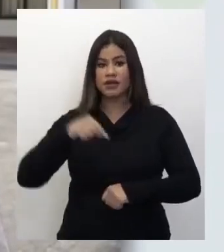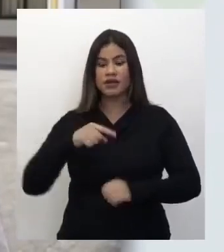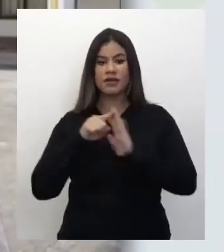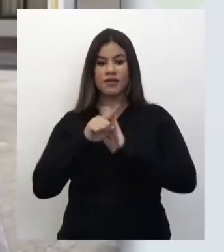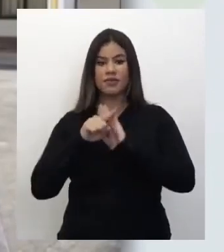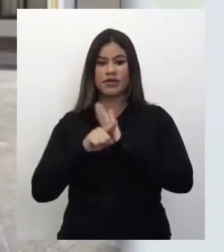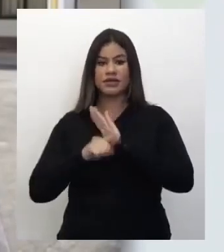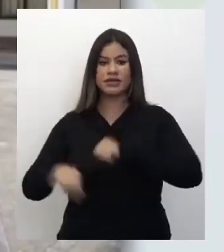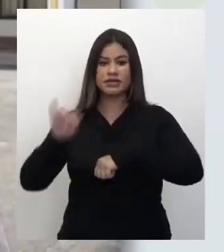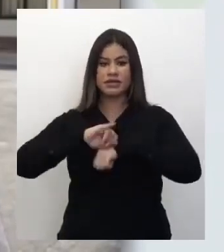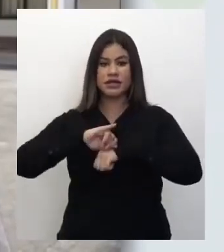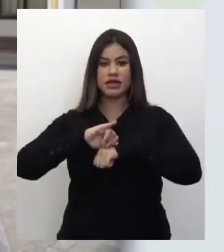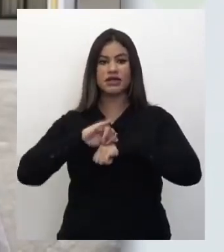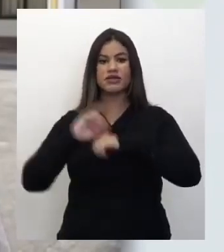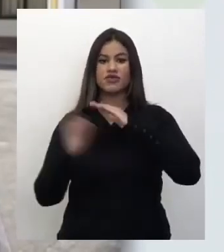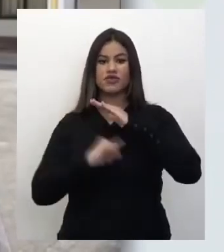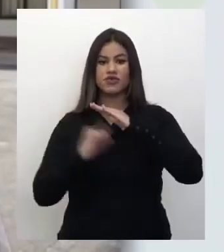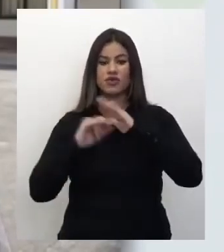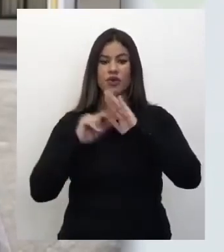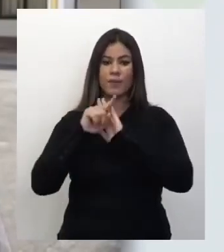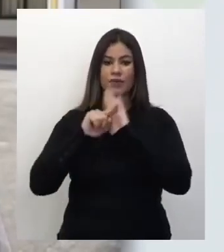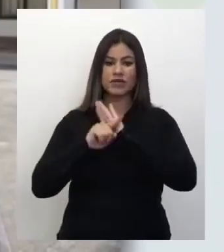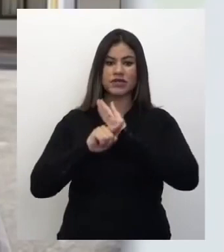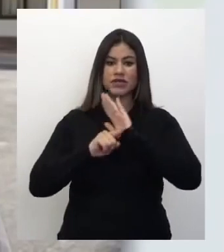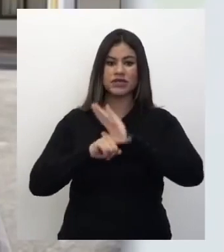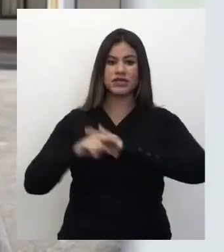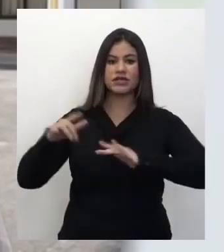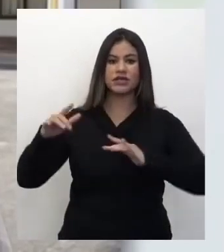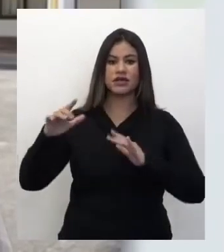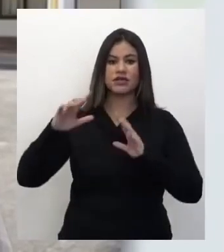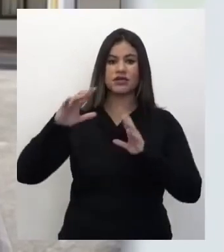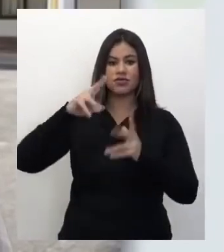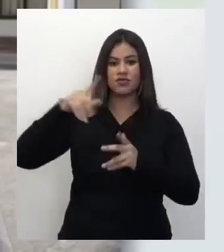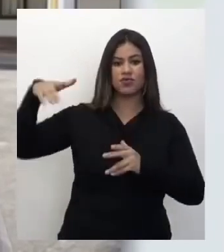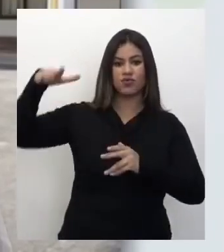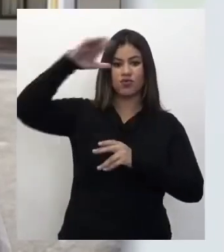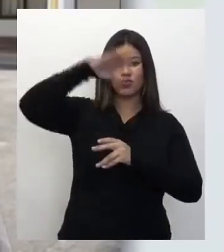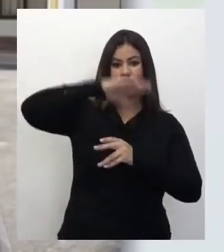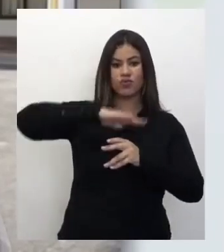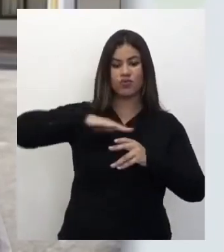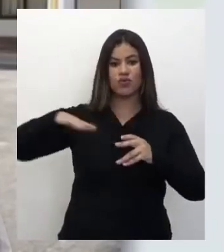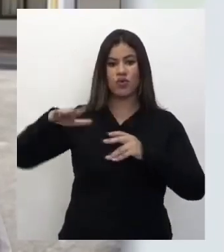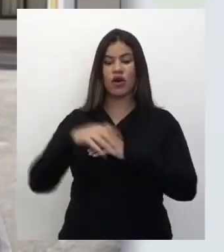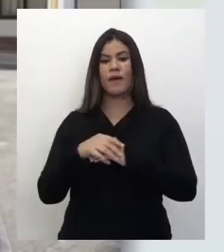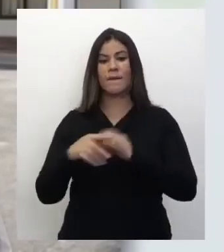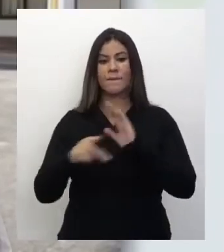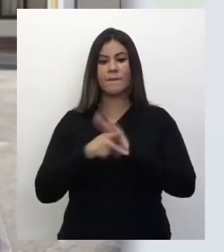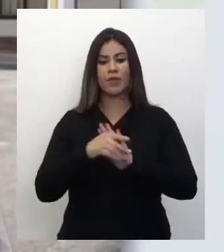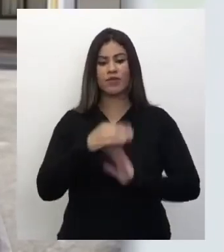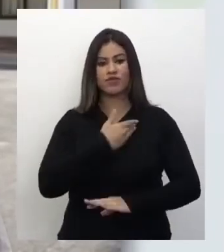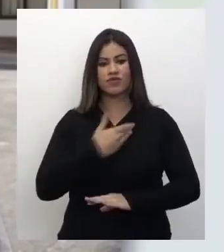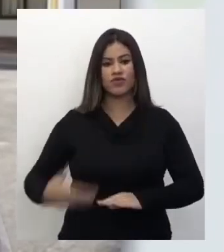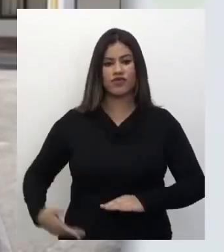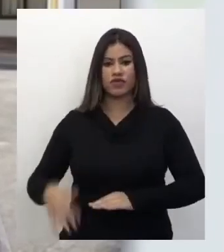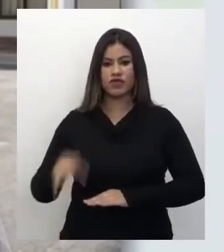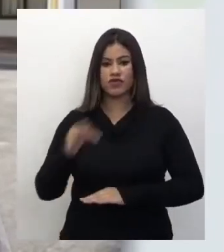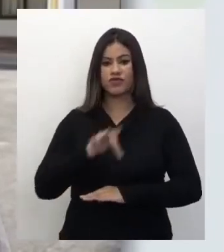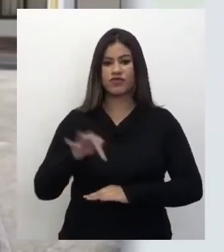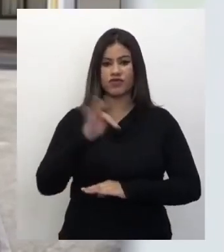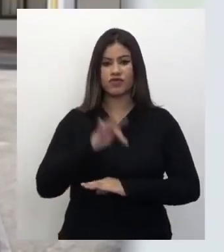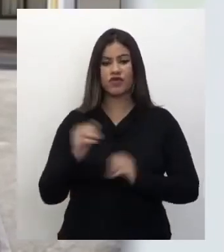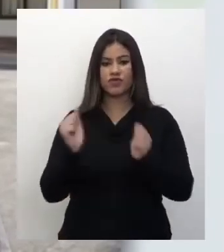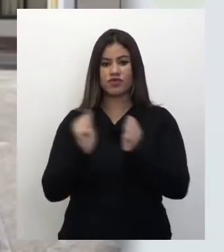do Instituto Nacional de Pesquisas Espaciais, o INPE, órgão do governo federal vinculado ao Ministério da